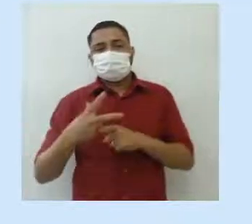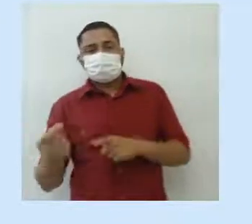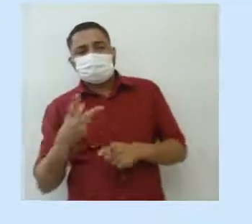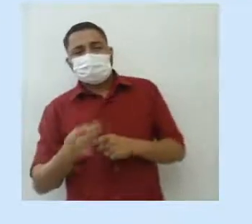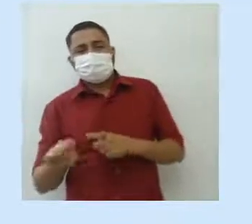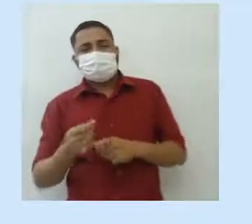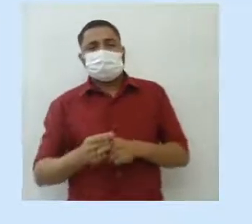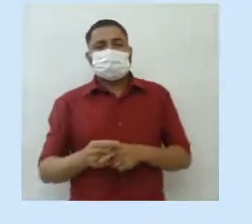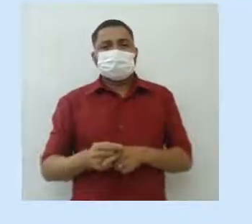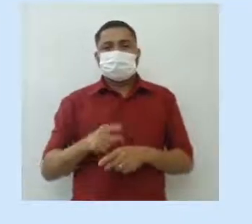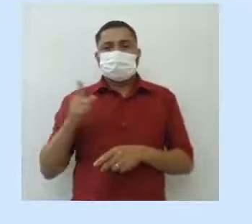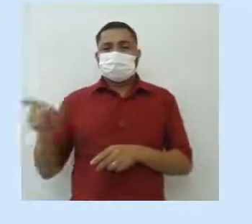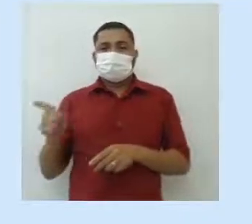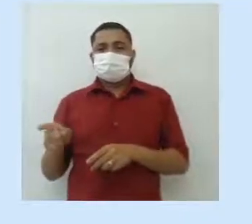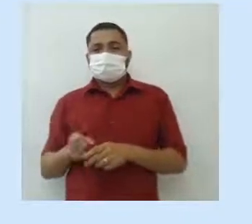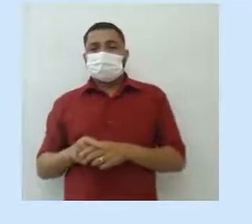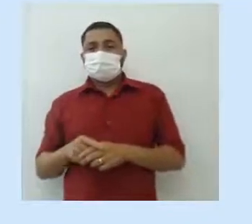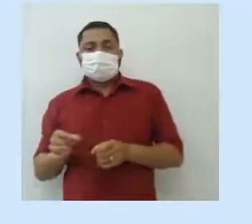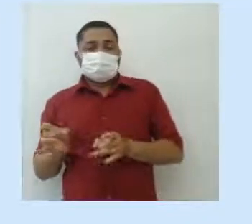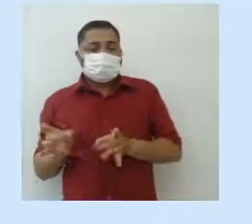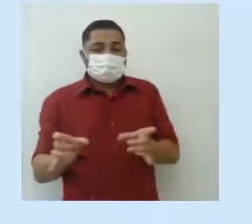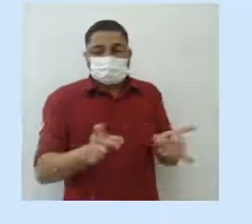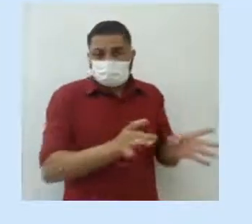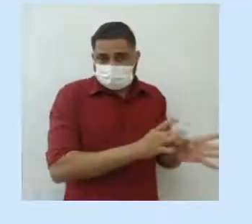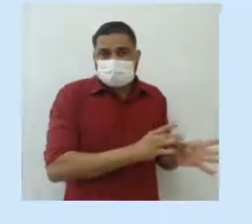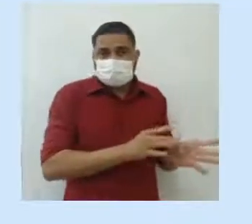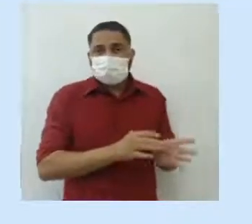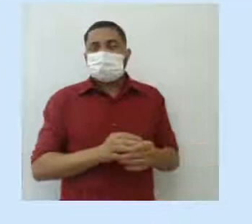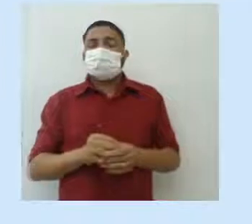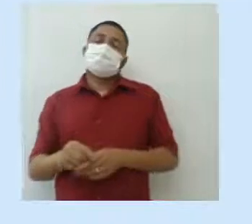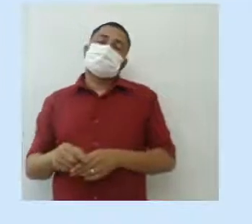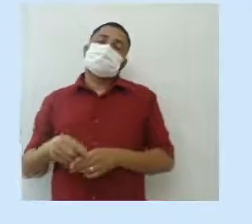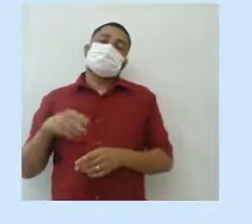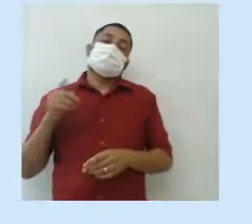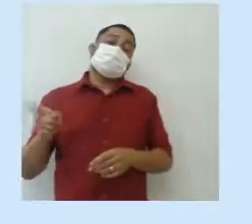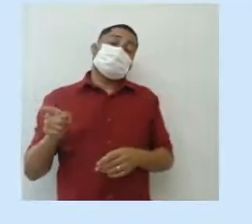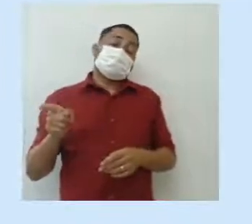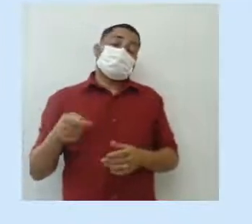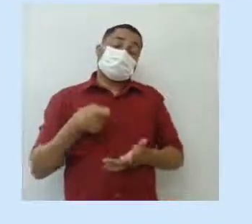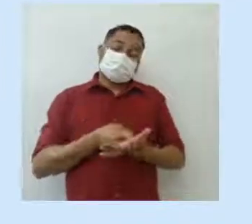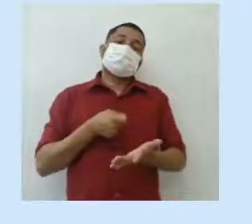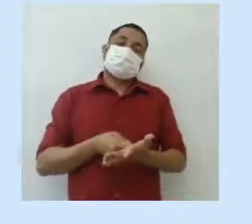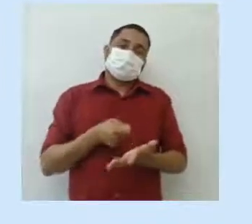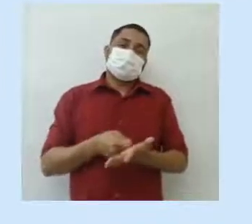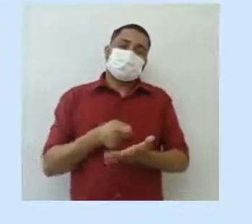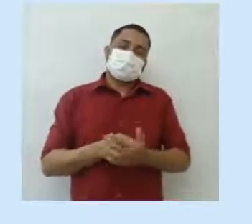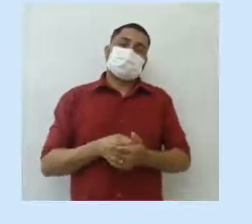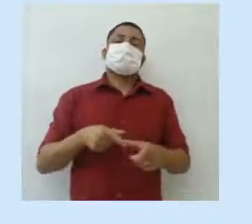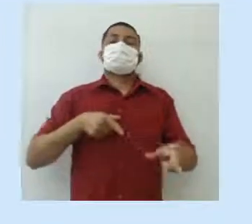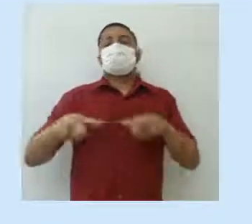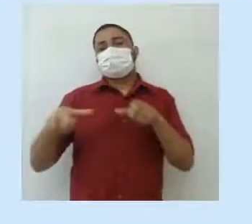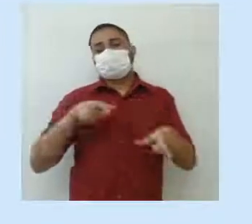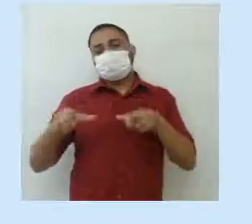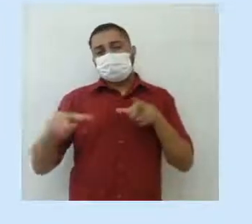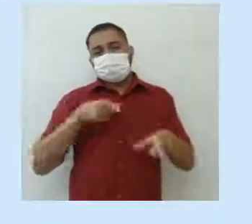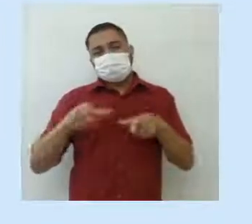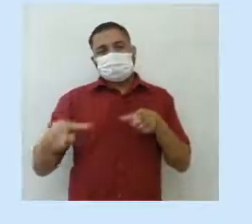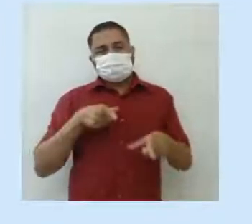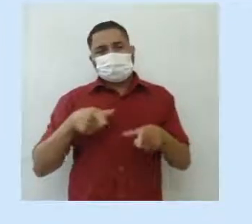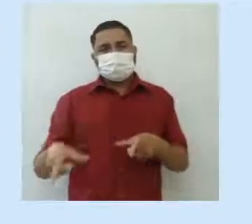os traficantes os vendiam, não é isso? E eles eram submetidos a trabalhos